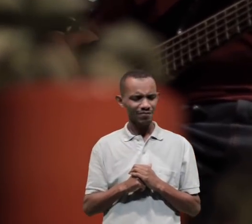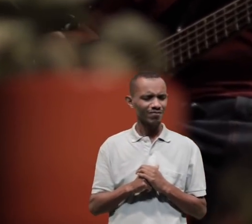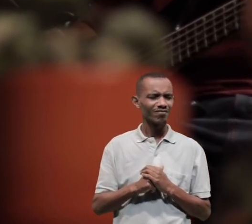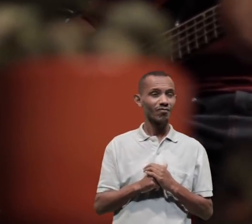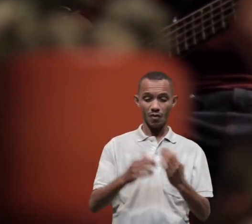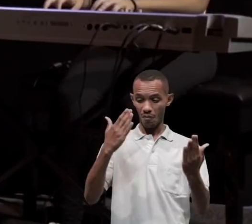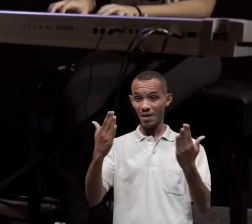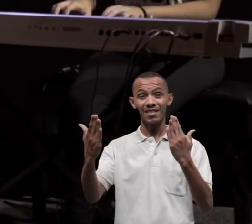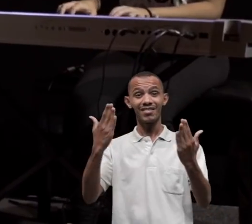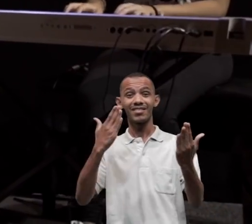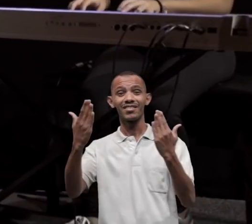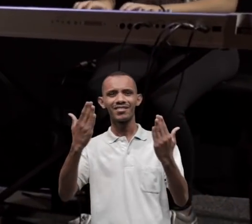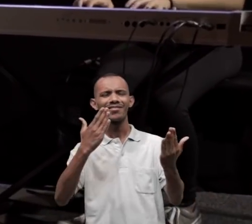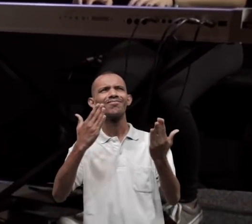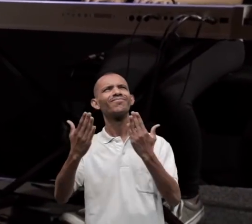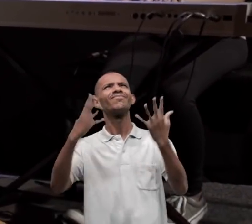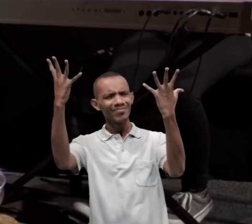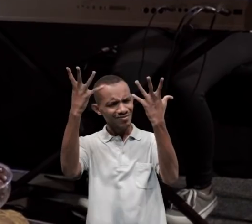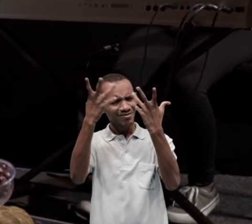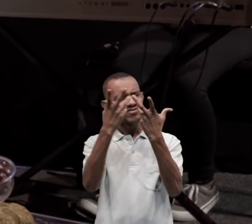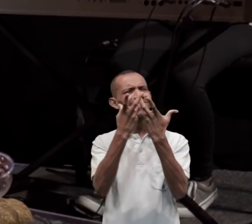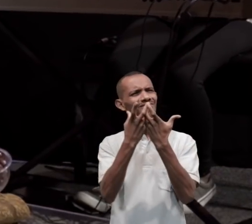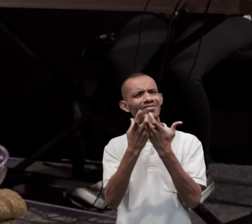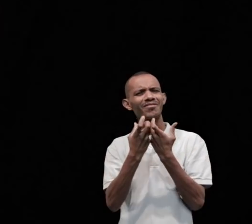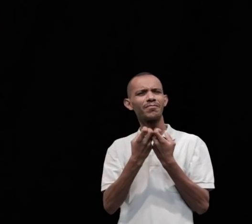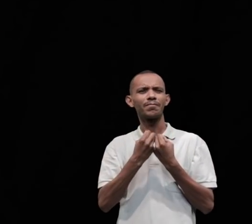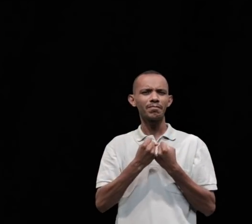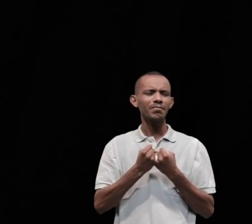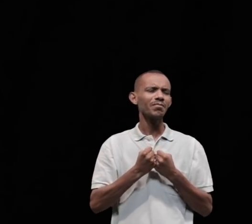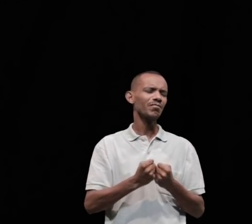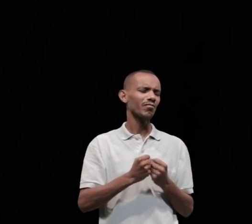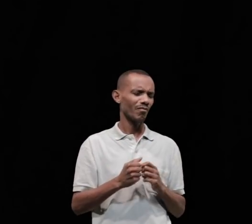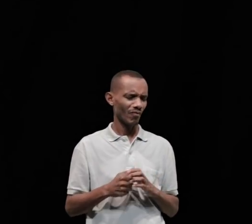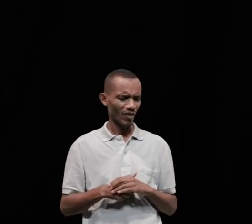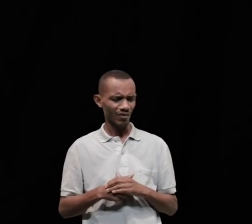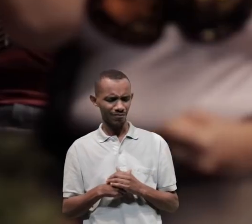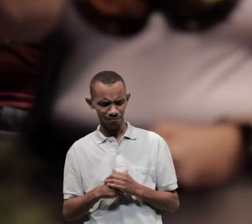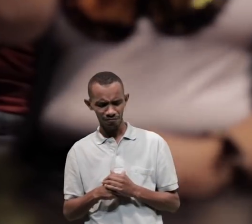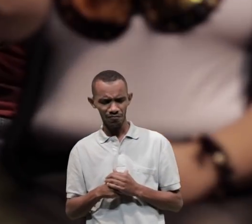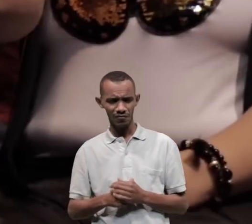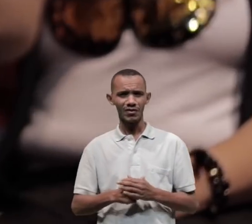sei, se comparado ao que ganhei. Não sou apenas servo,